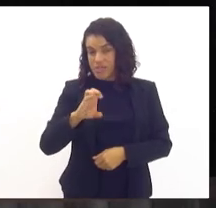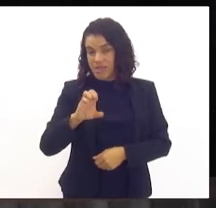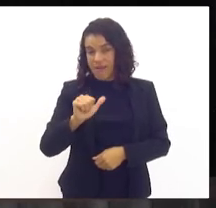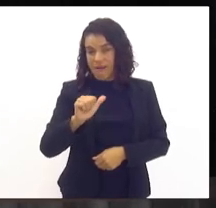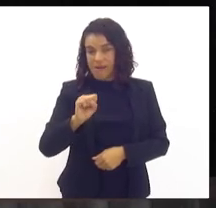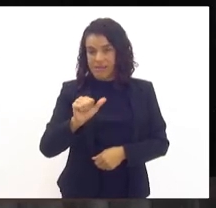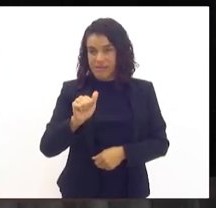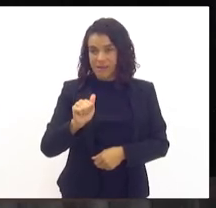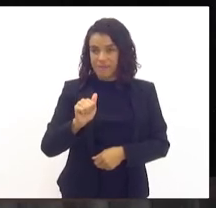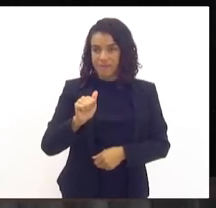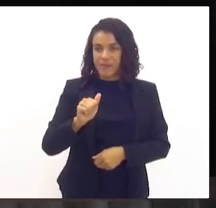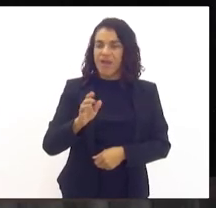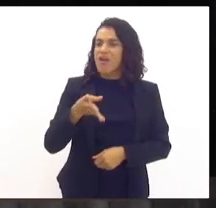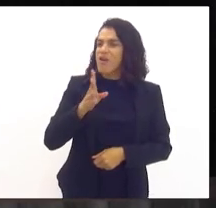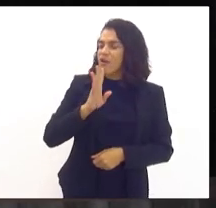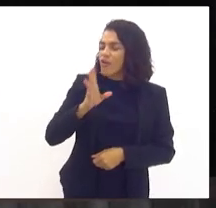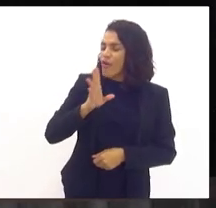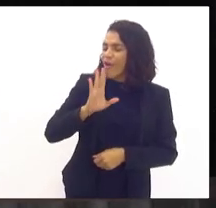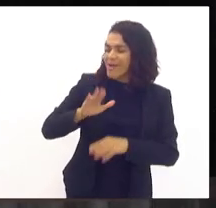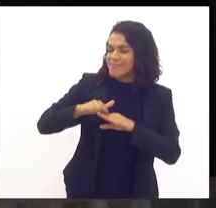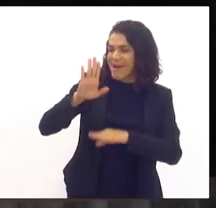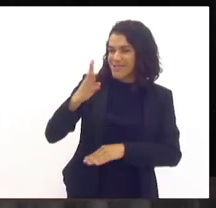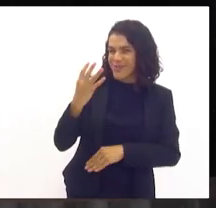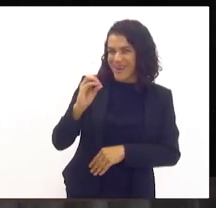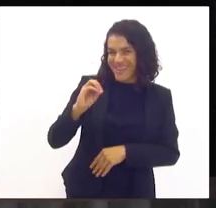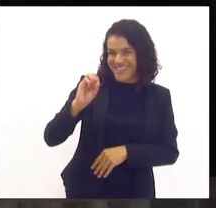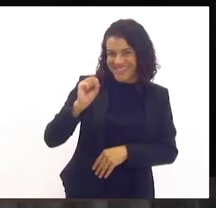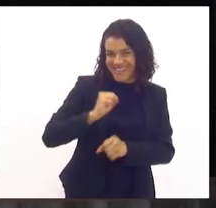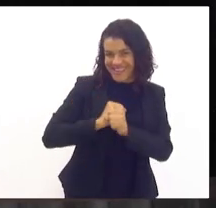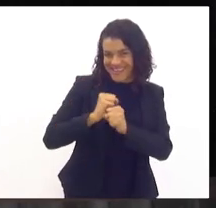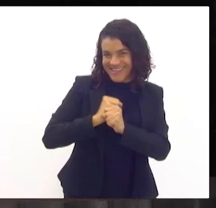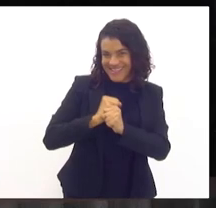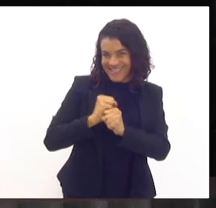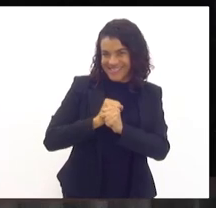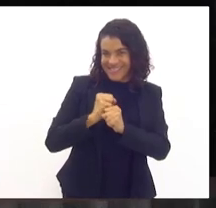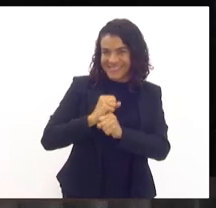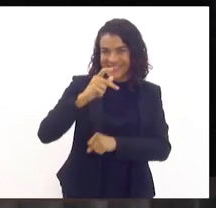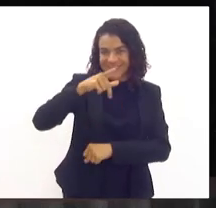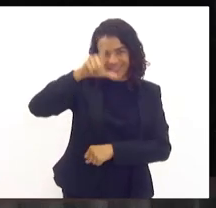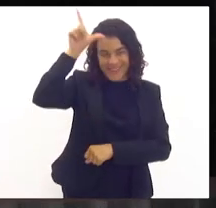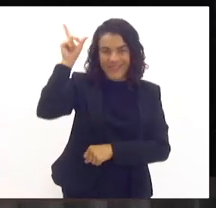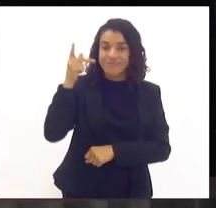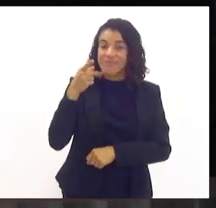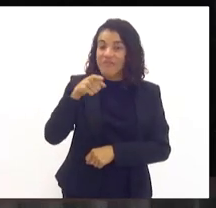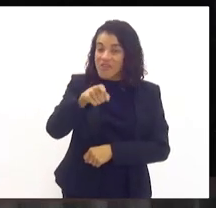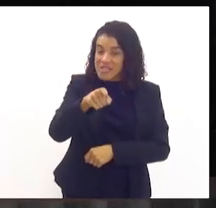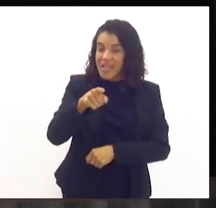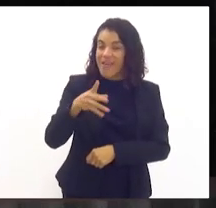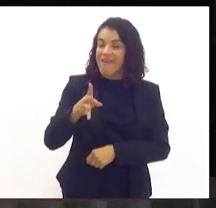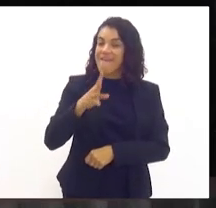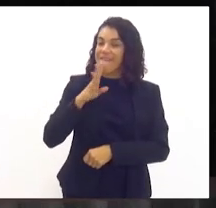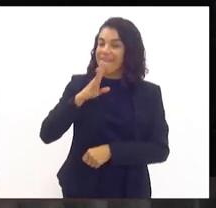dos povos, a gente se conhece há mais de 40 anos. Você pegou a minha região da Zona Oeste, lá atrás, na época de Marcelo